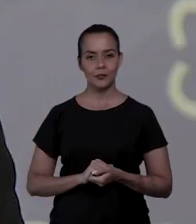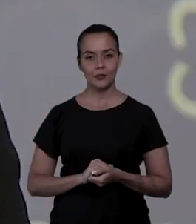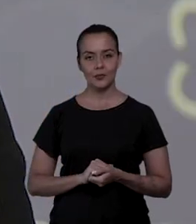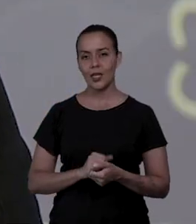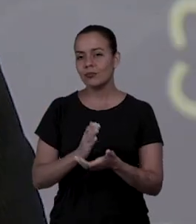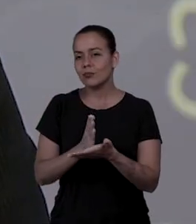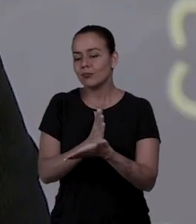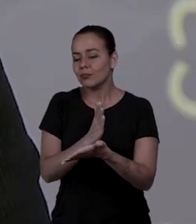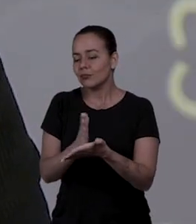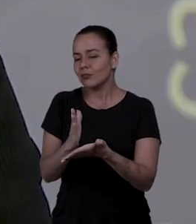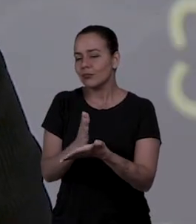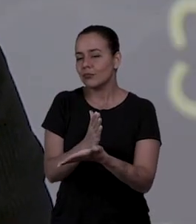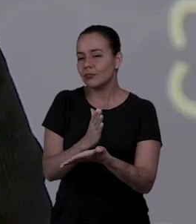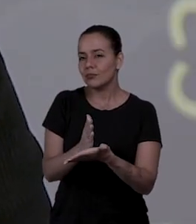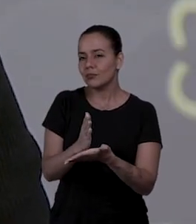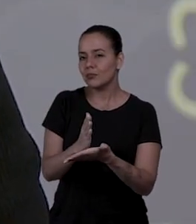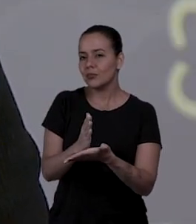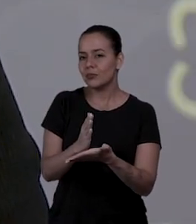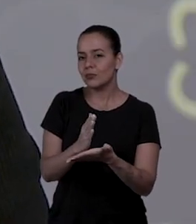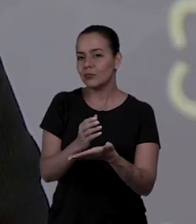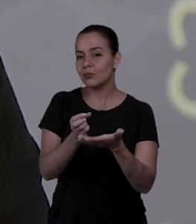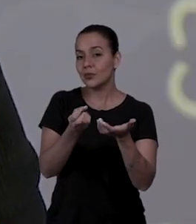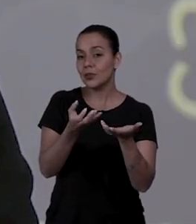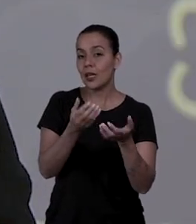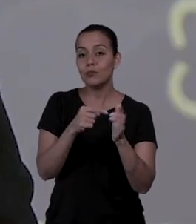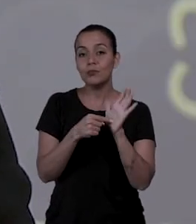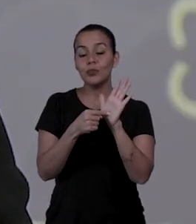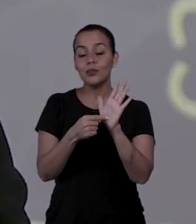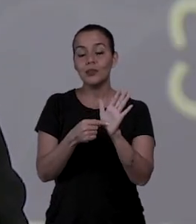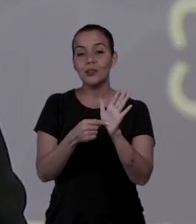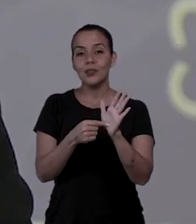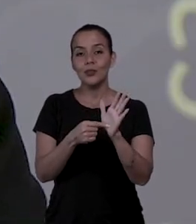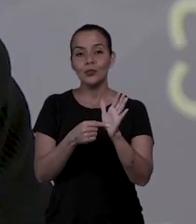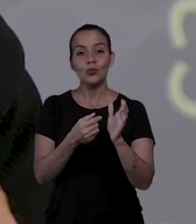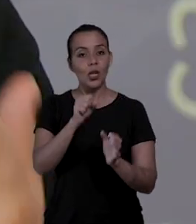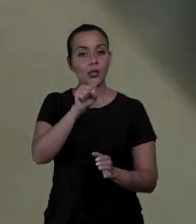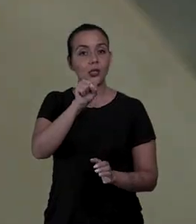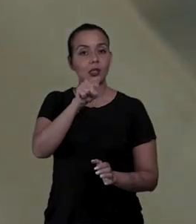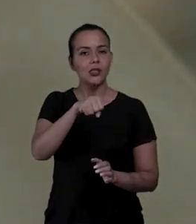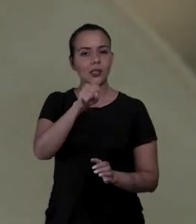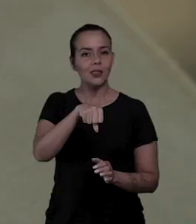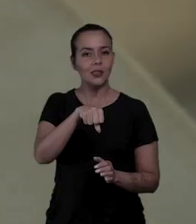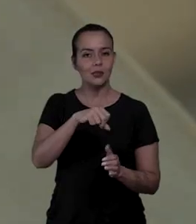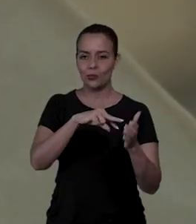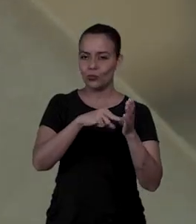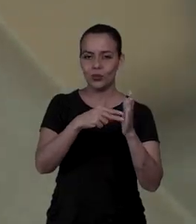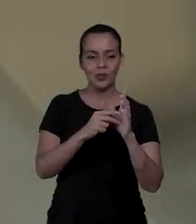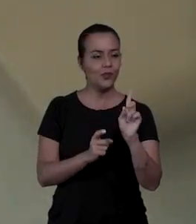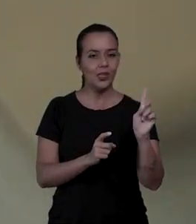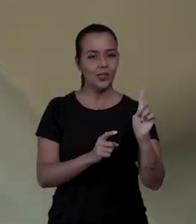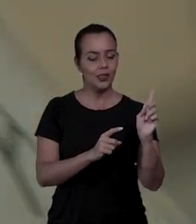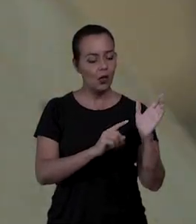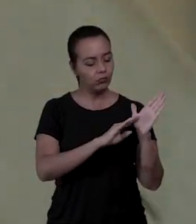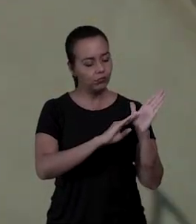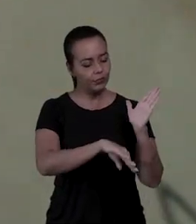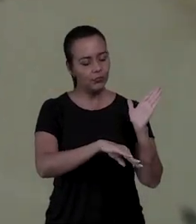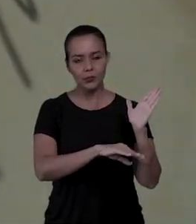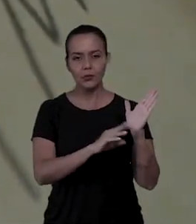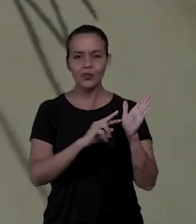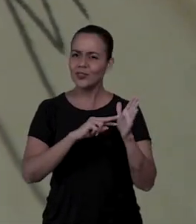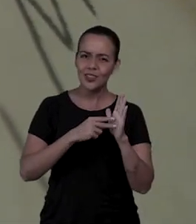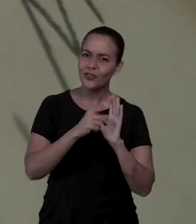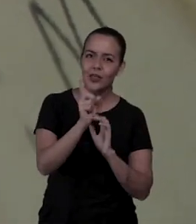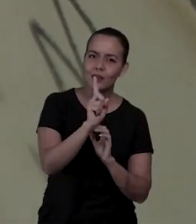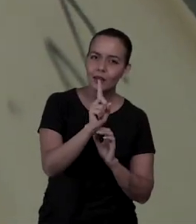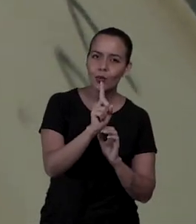você está fazendo uma poda que está dizendo sim para o que você vai buscar. Você não está